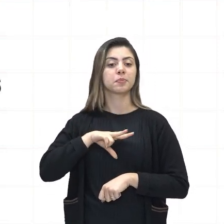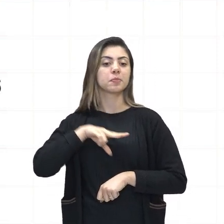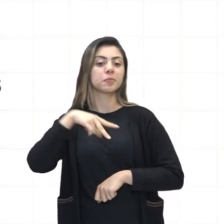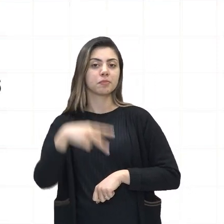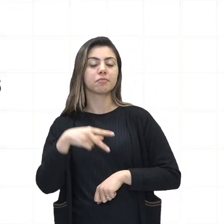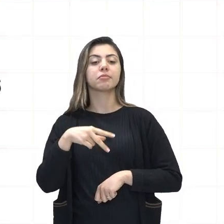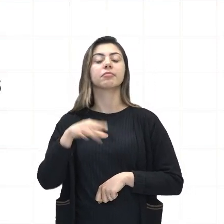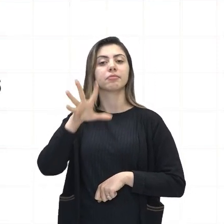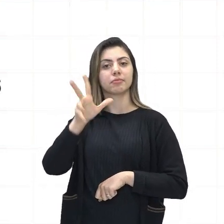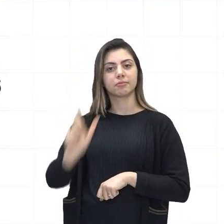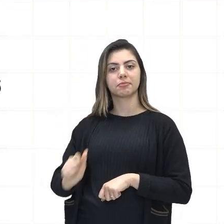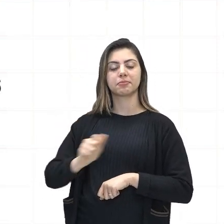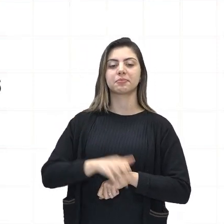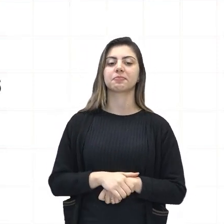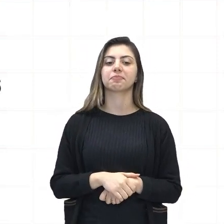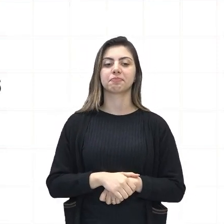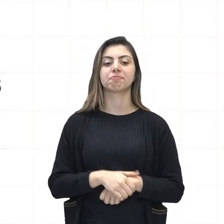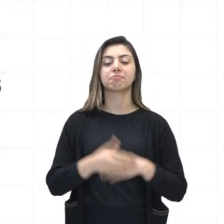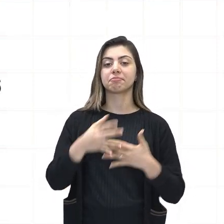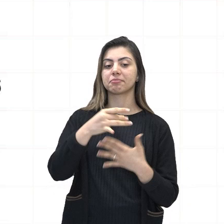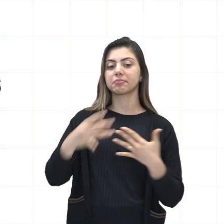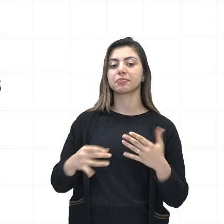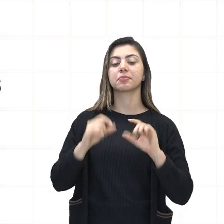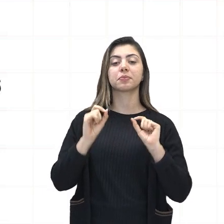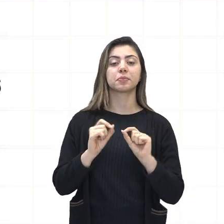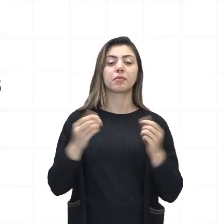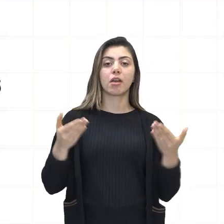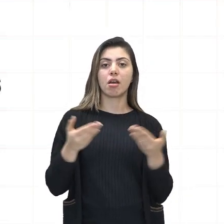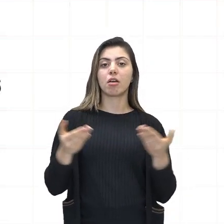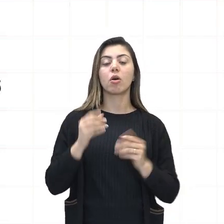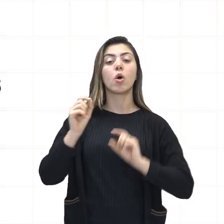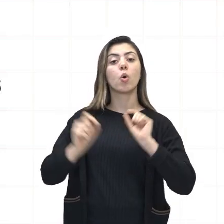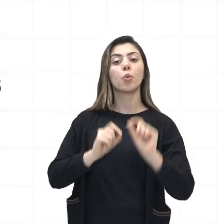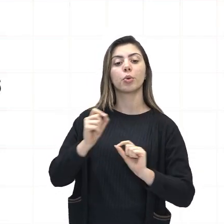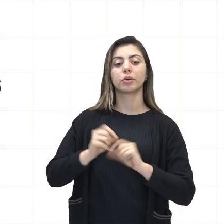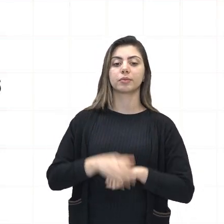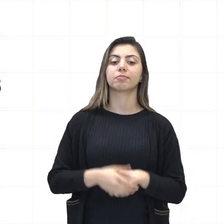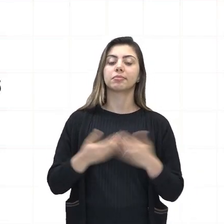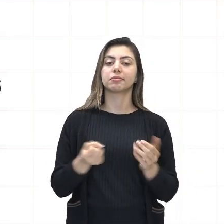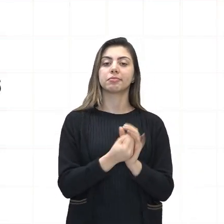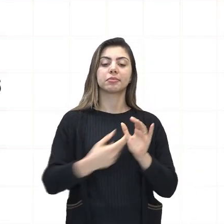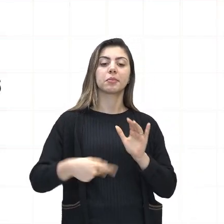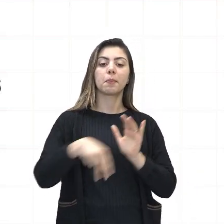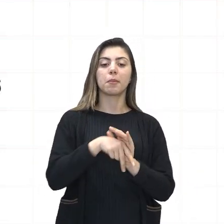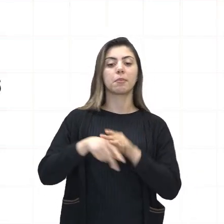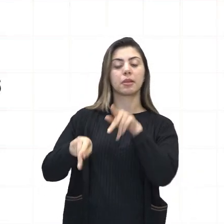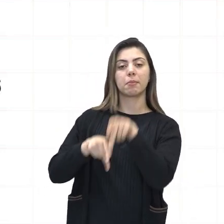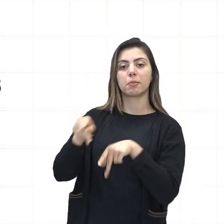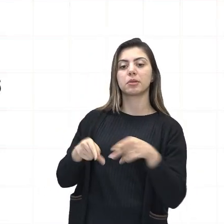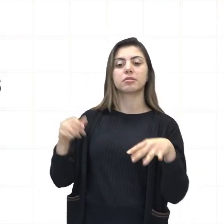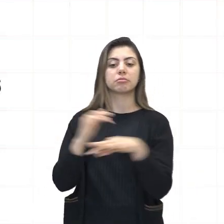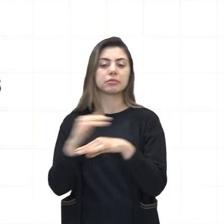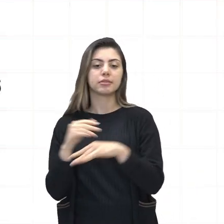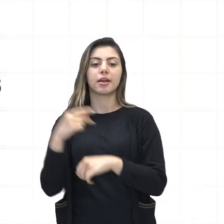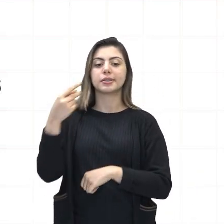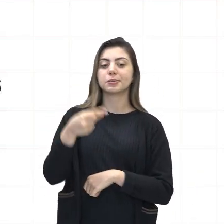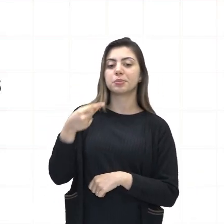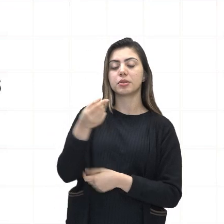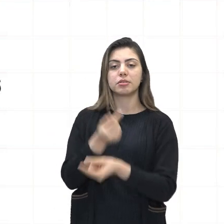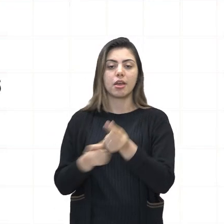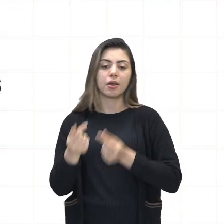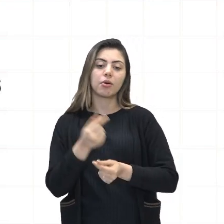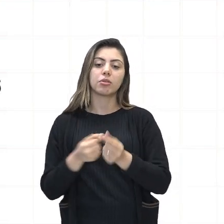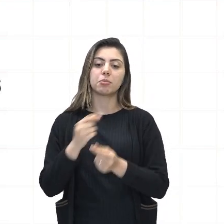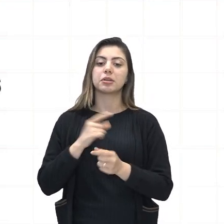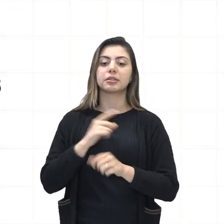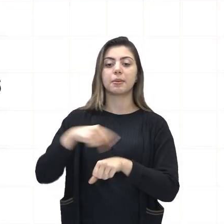e Portuguesa e África. Detalhamento desse objeto de conhecimento, aspectos populacionais, urbanos, políticos e econômicos